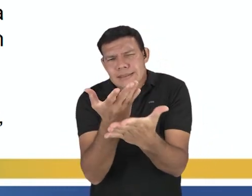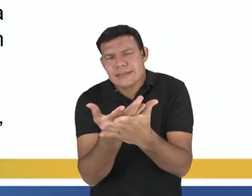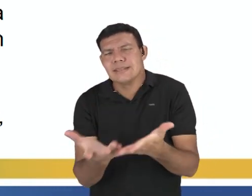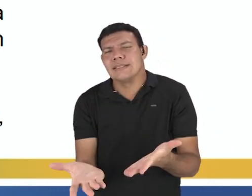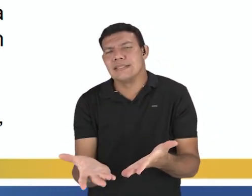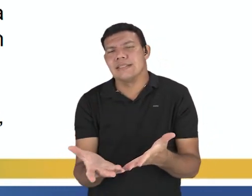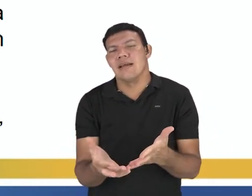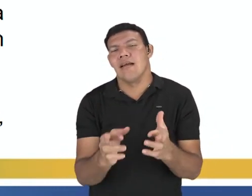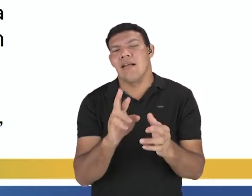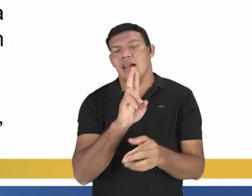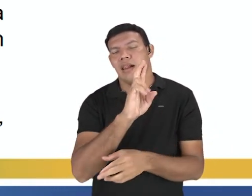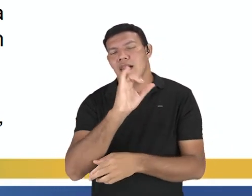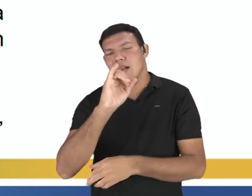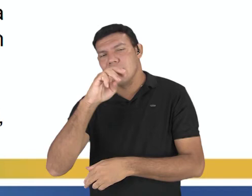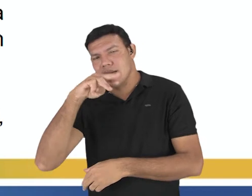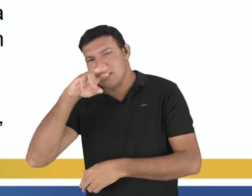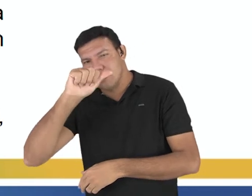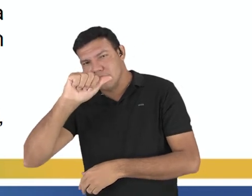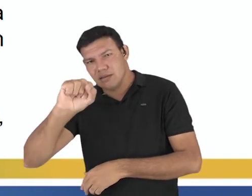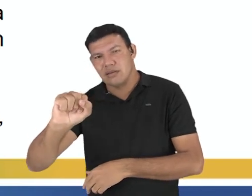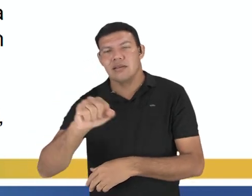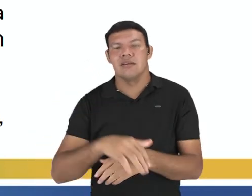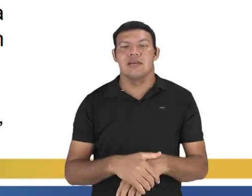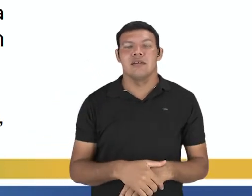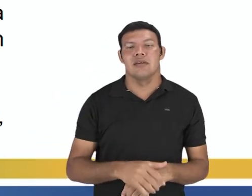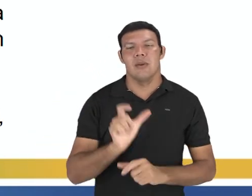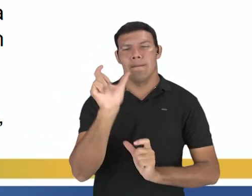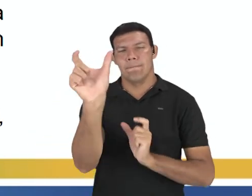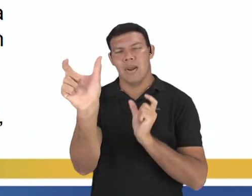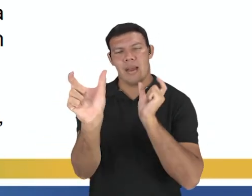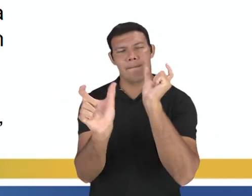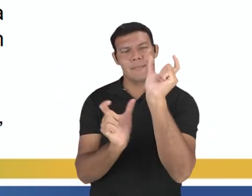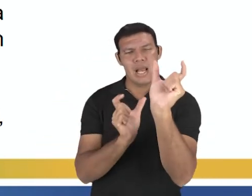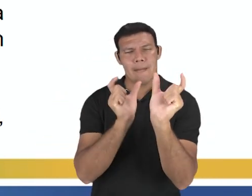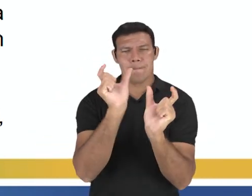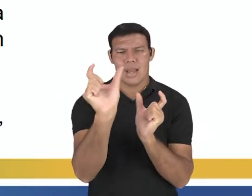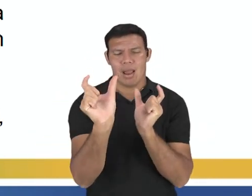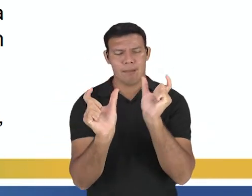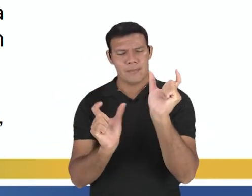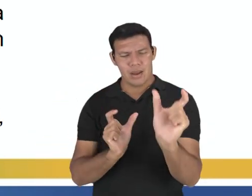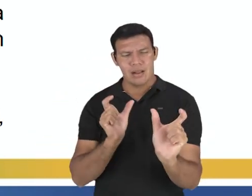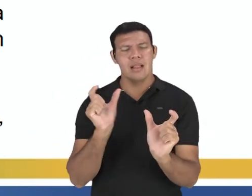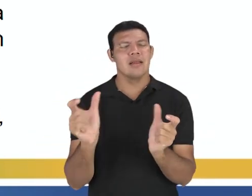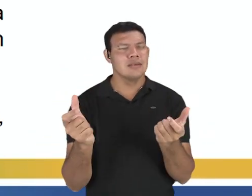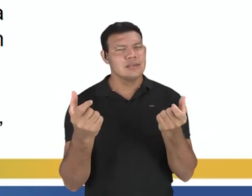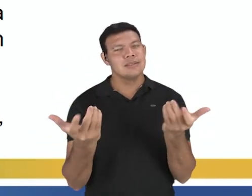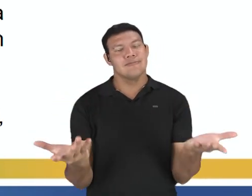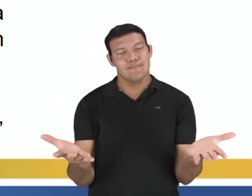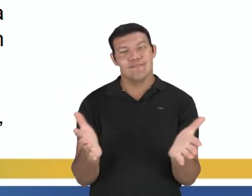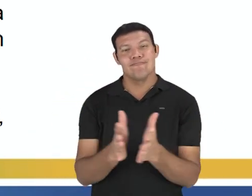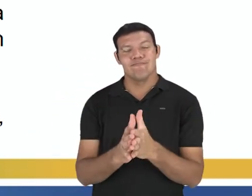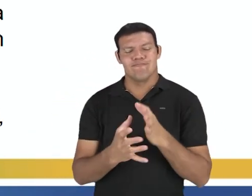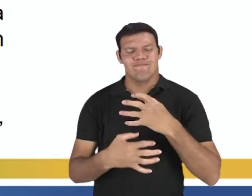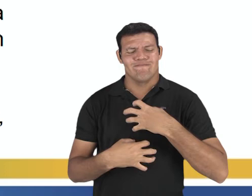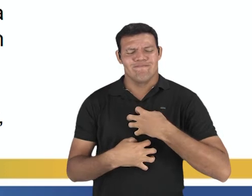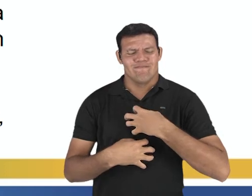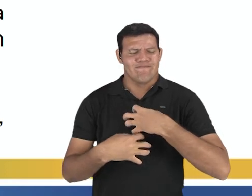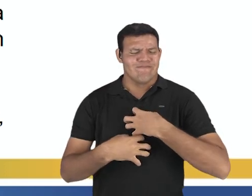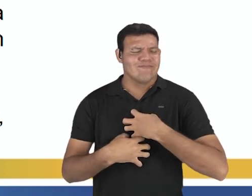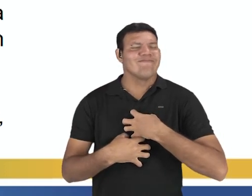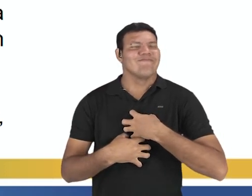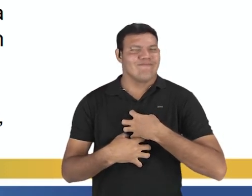as rimas, com as finalizações das palavras, vai desencadeando um sentimento,